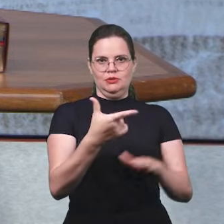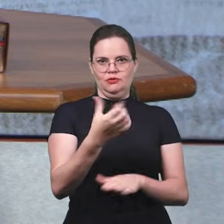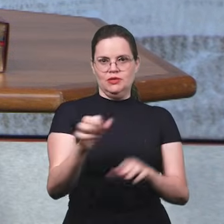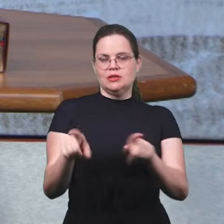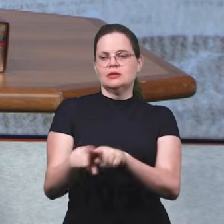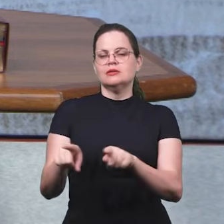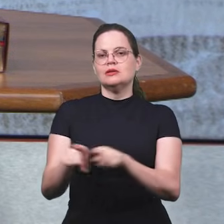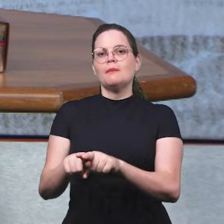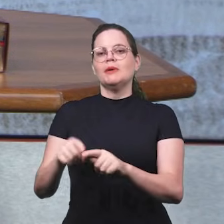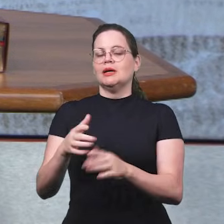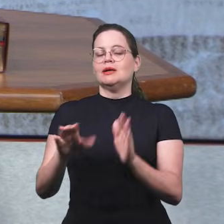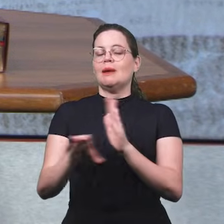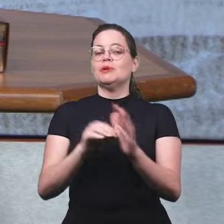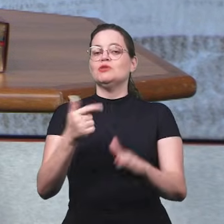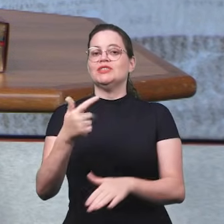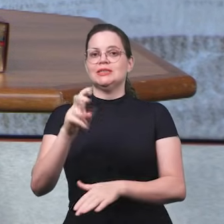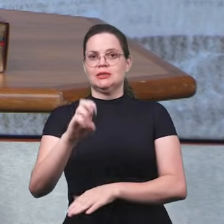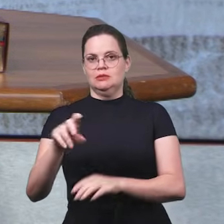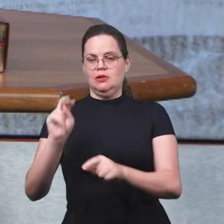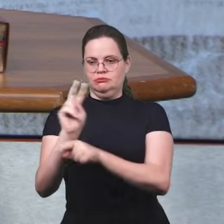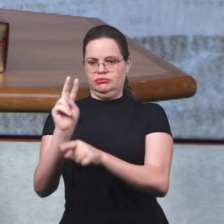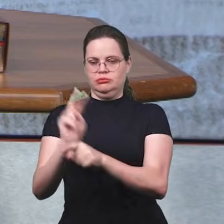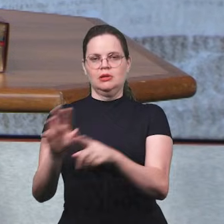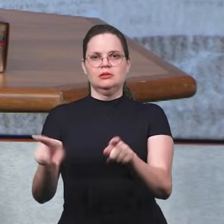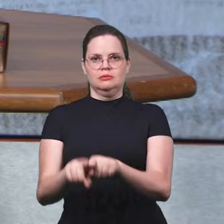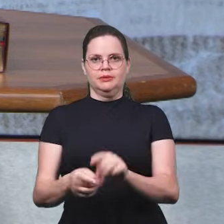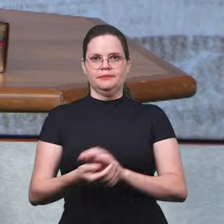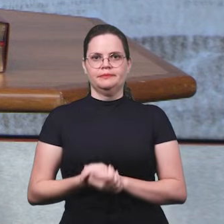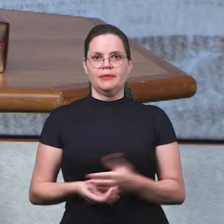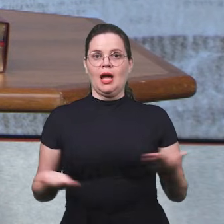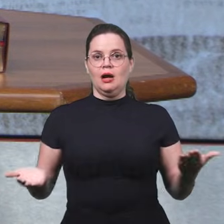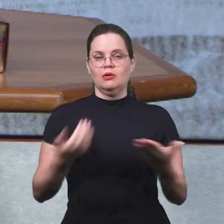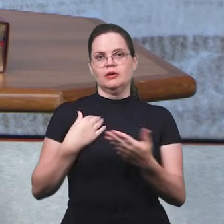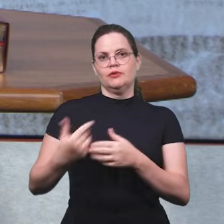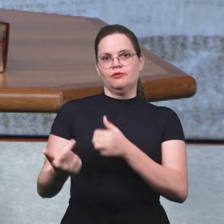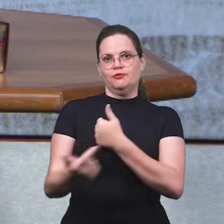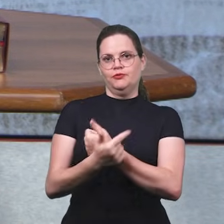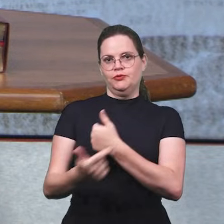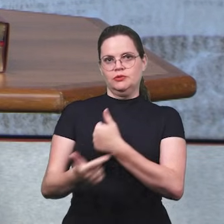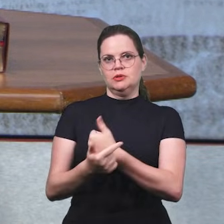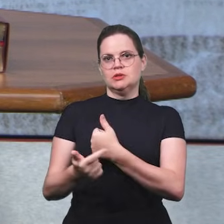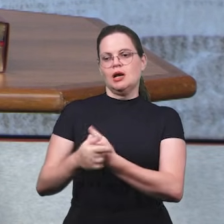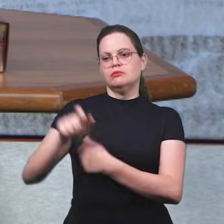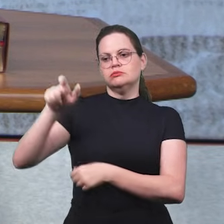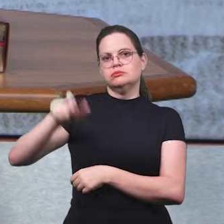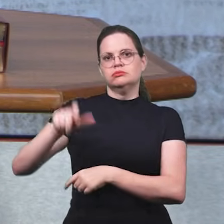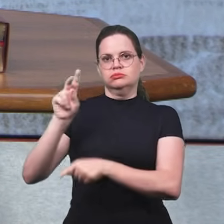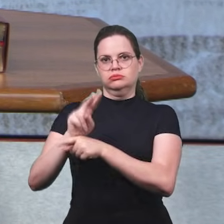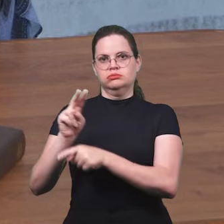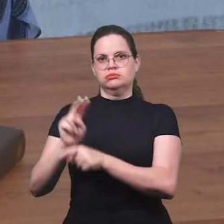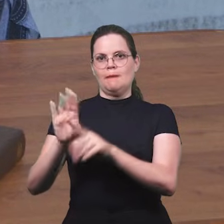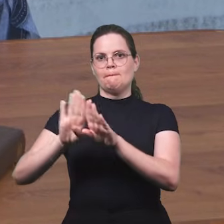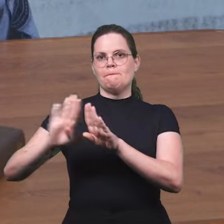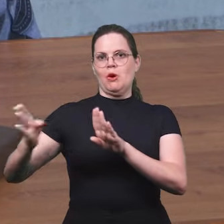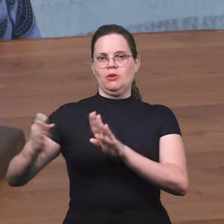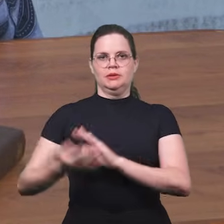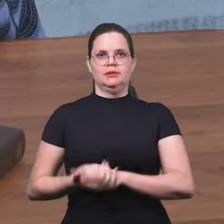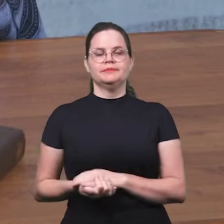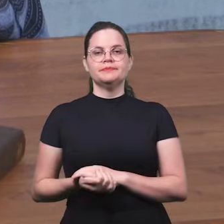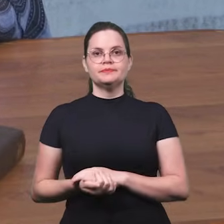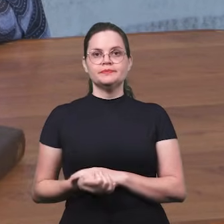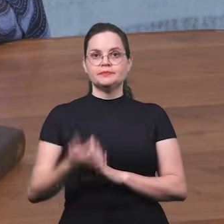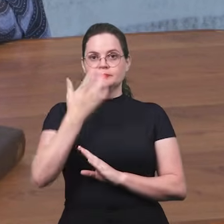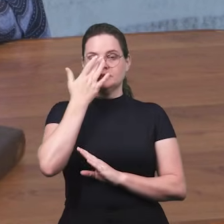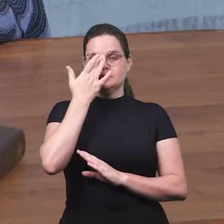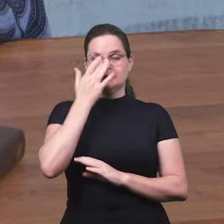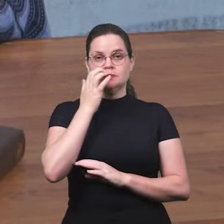E vamos prosseguir agora com as funções dos porteiros, no capítulo 26. Quanto